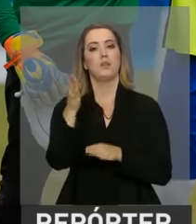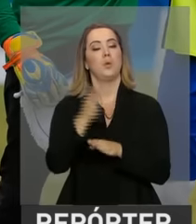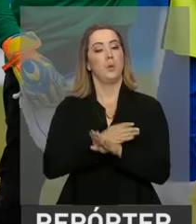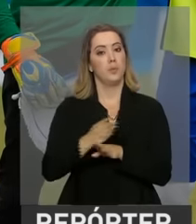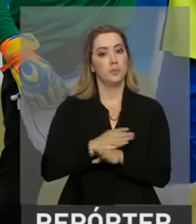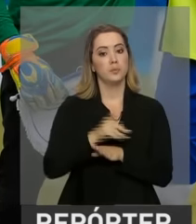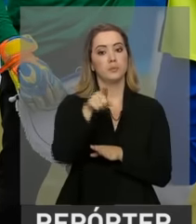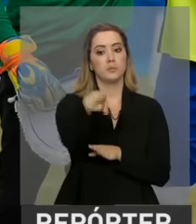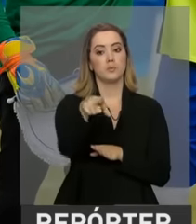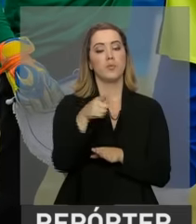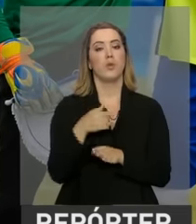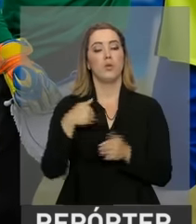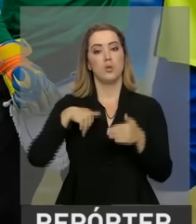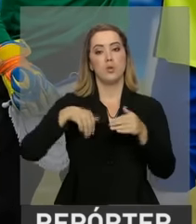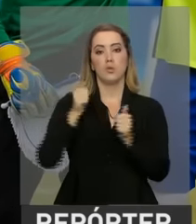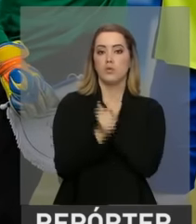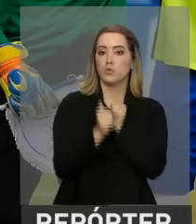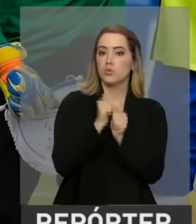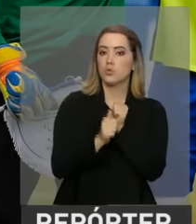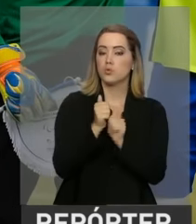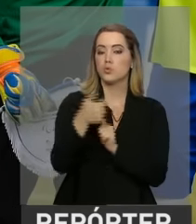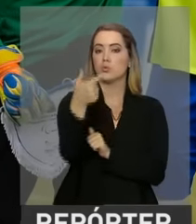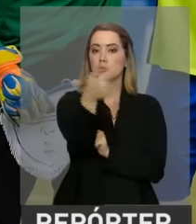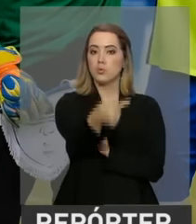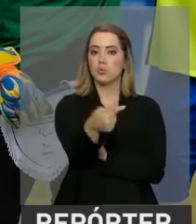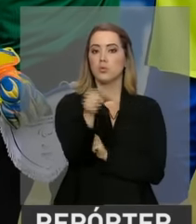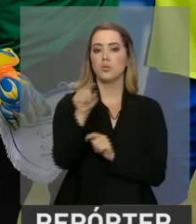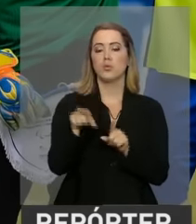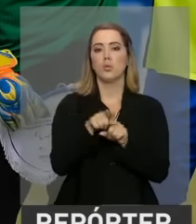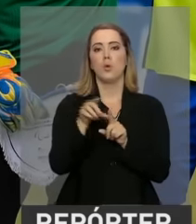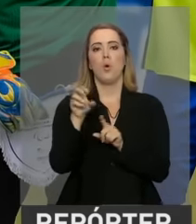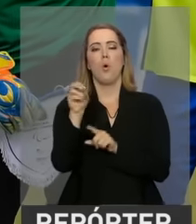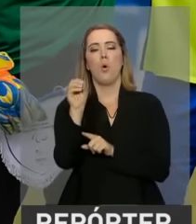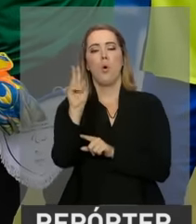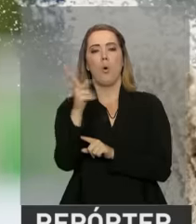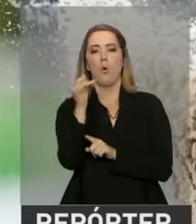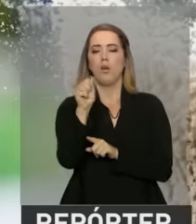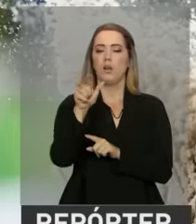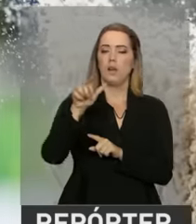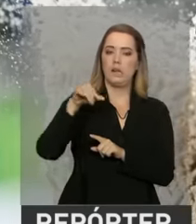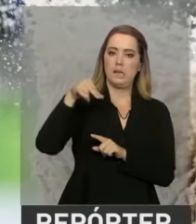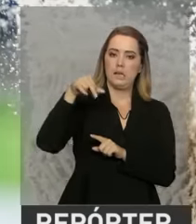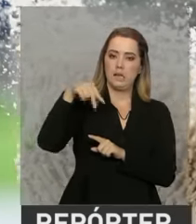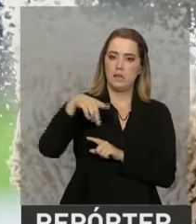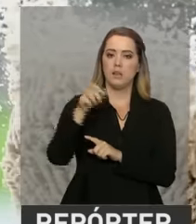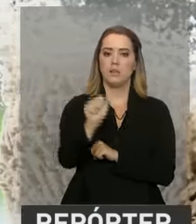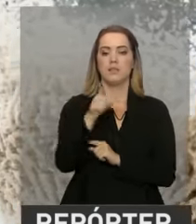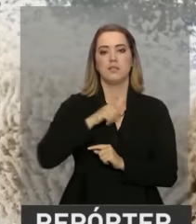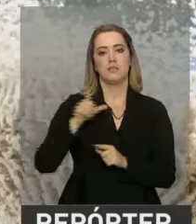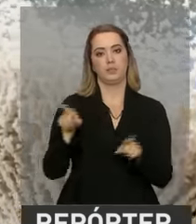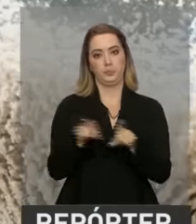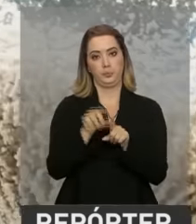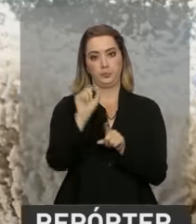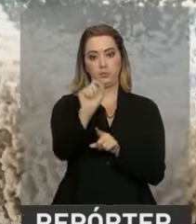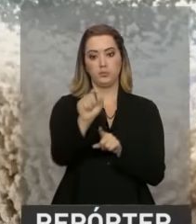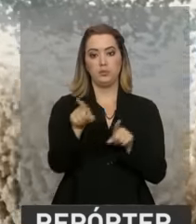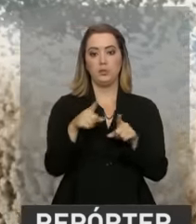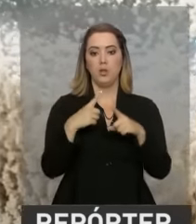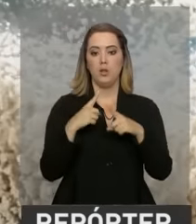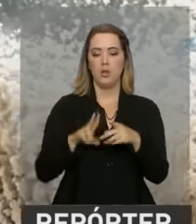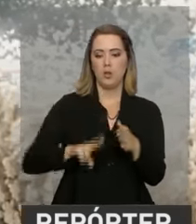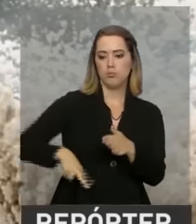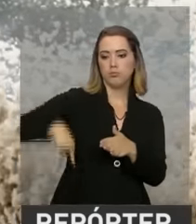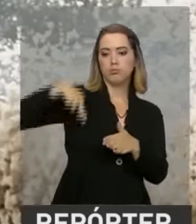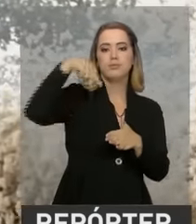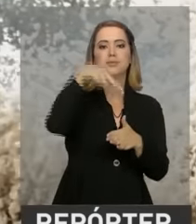futebol de sete para o Brasil ao derrotar a Holanda por 3 a 1 salto em distância feminino da classe s11